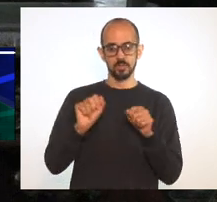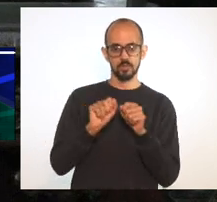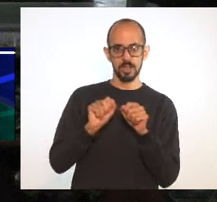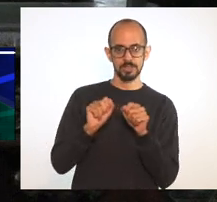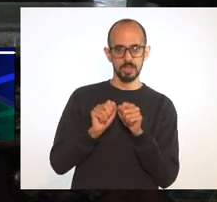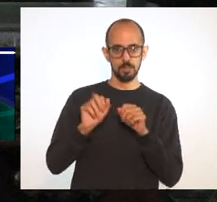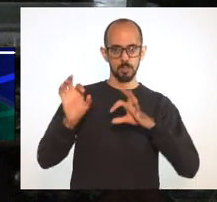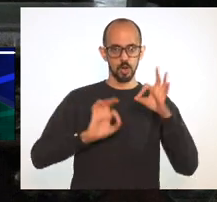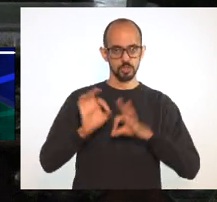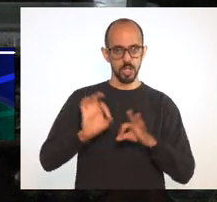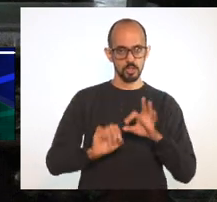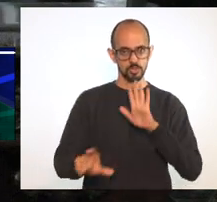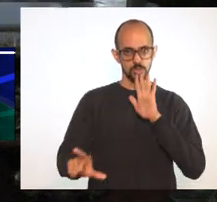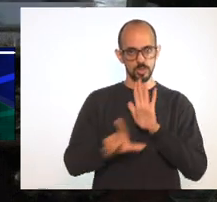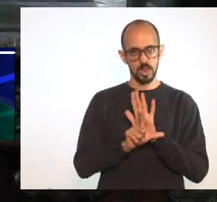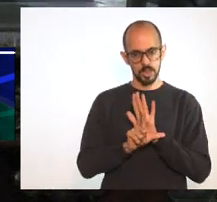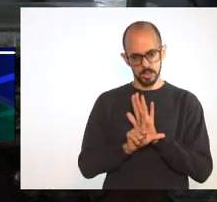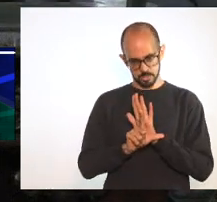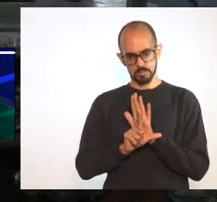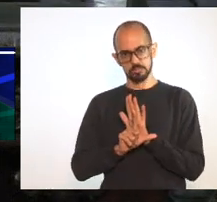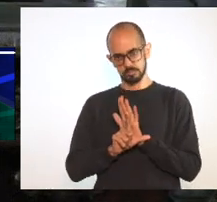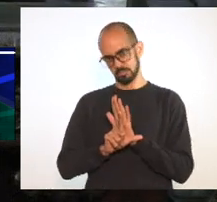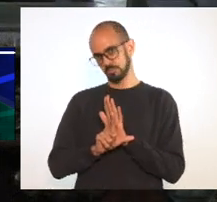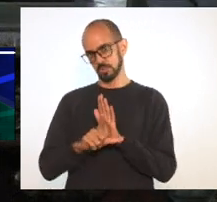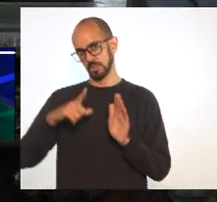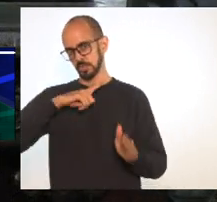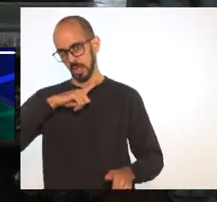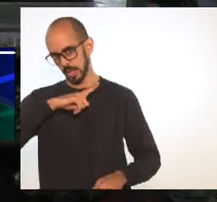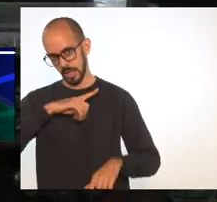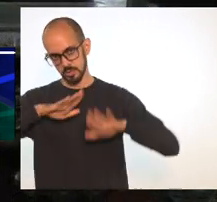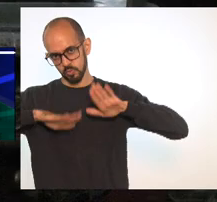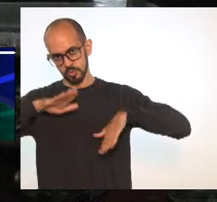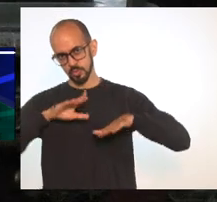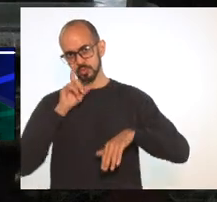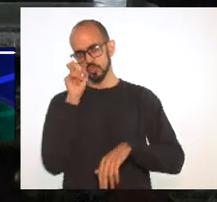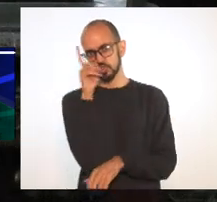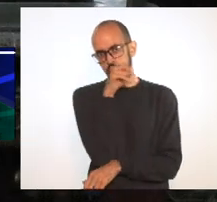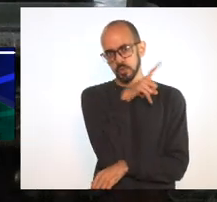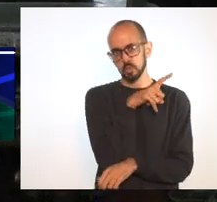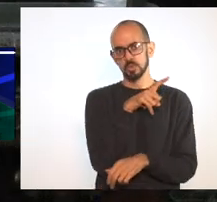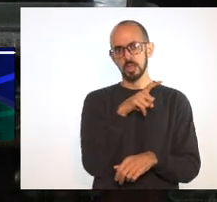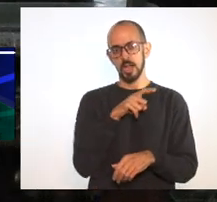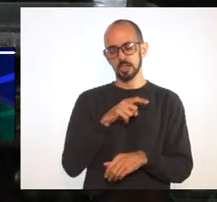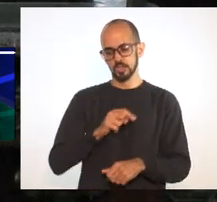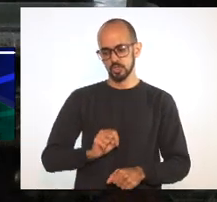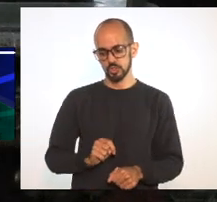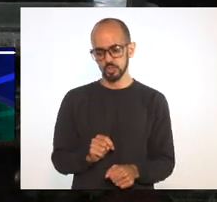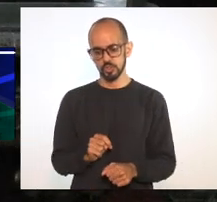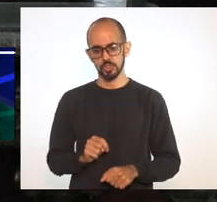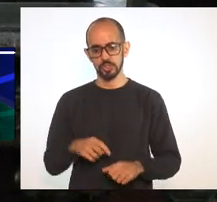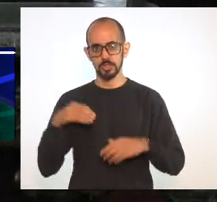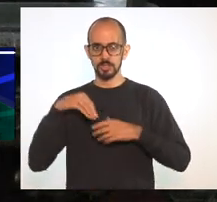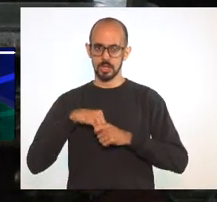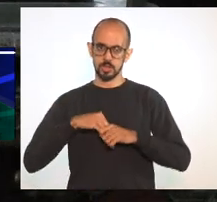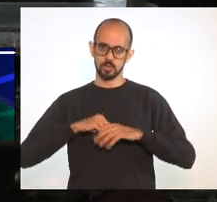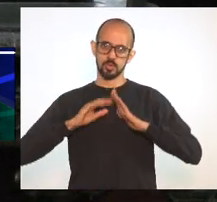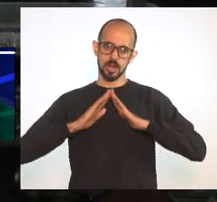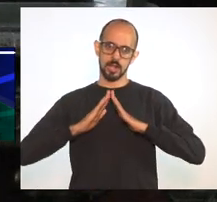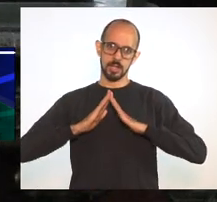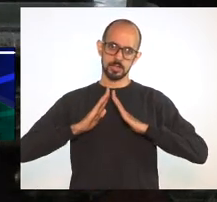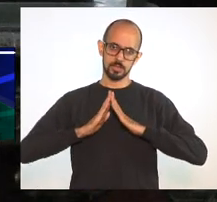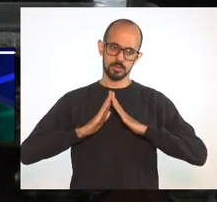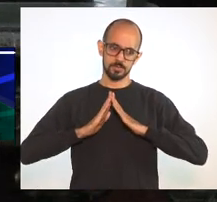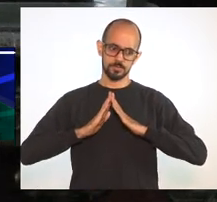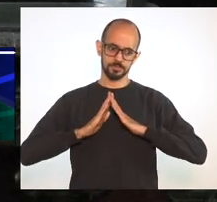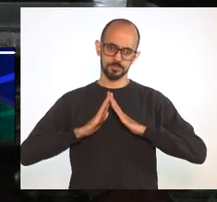lei que têm dificuldade de tramitar aqui dentro da casa. A gente